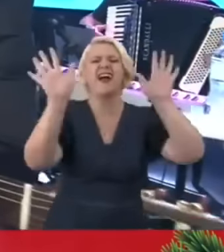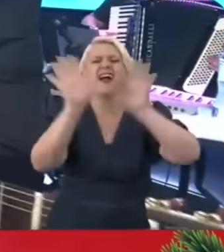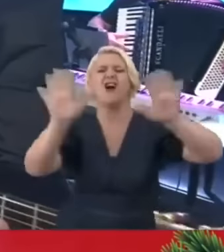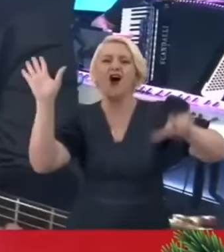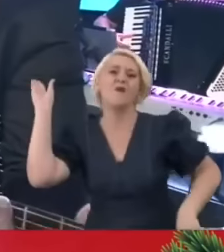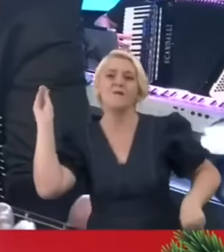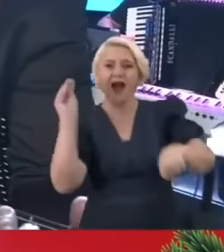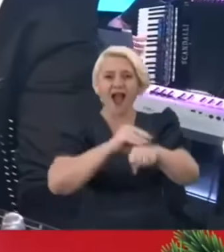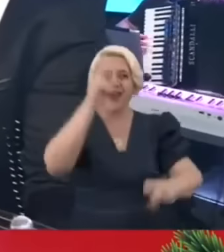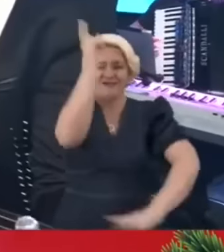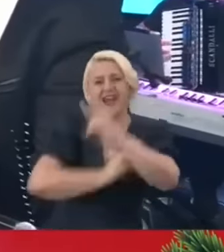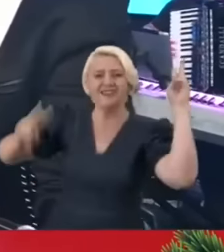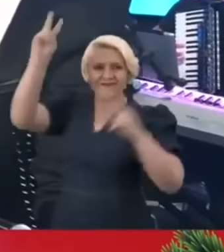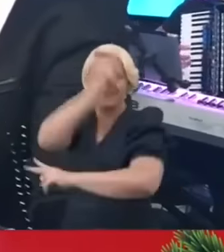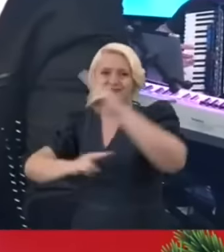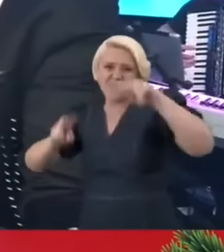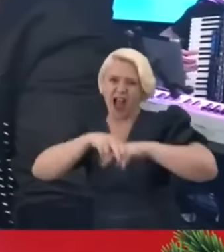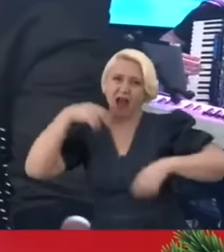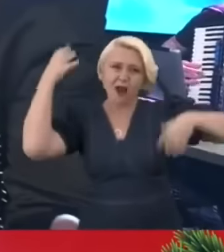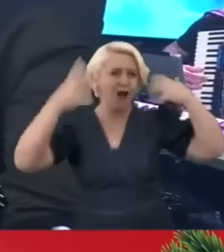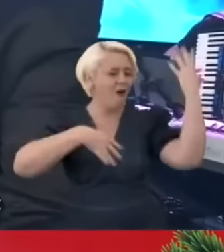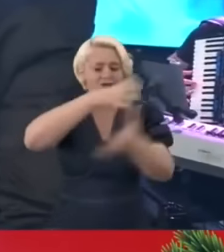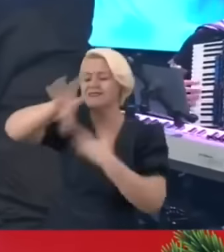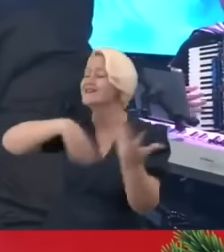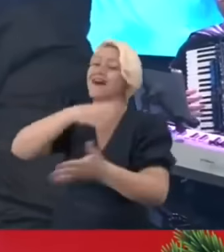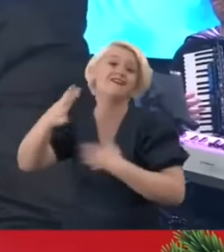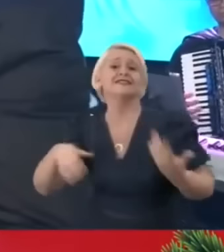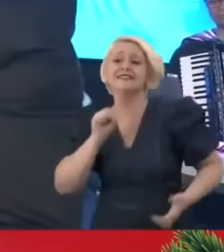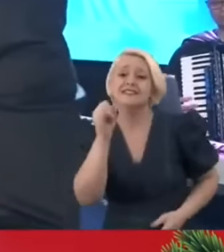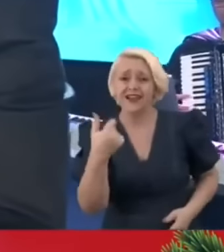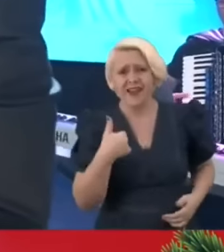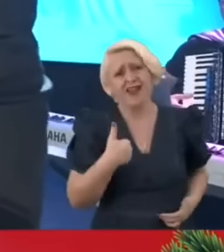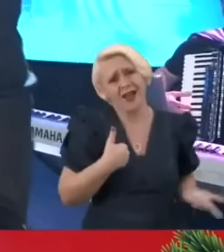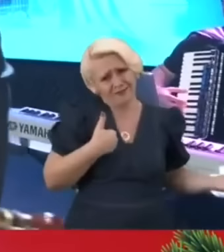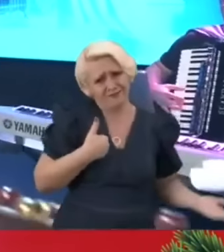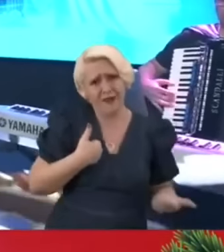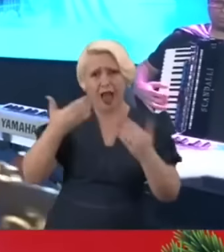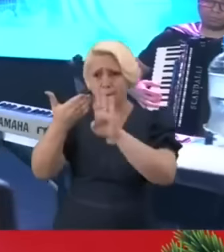Nem vou culpar o vento por essa bagunça.